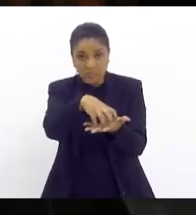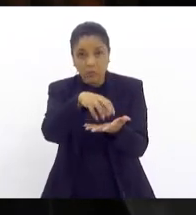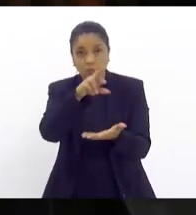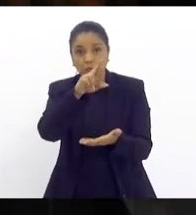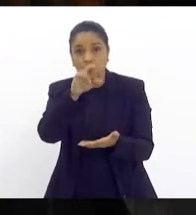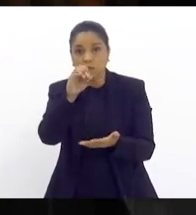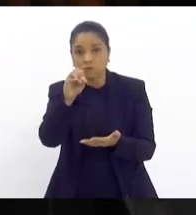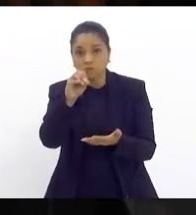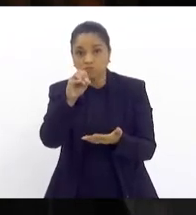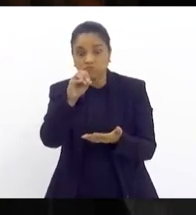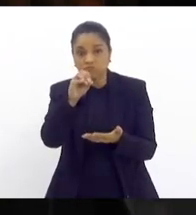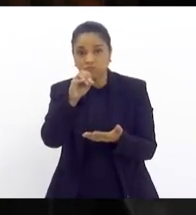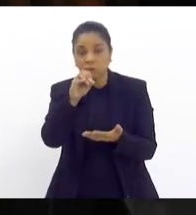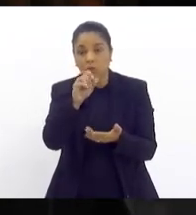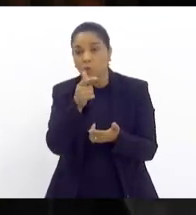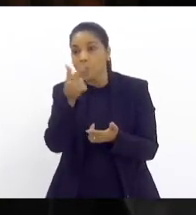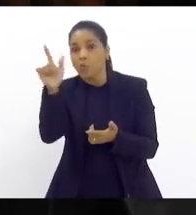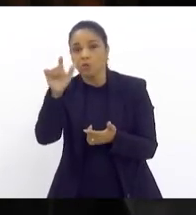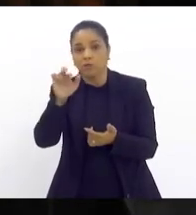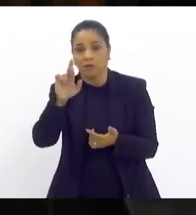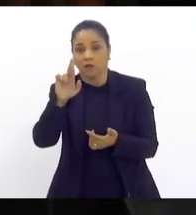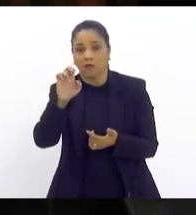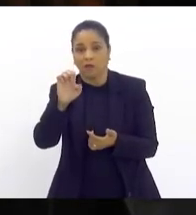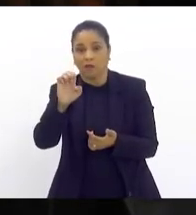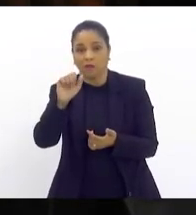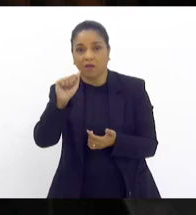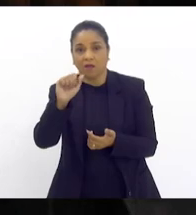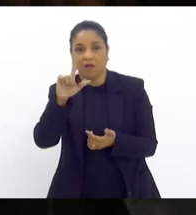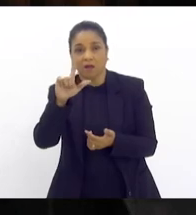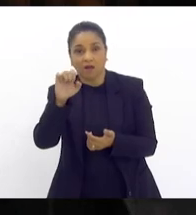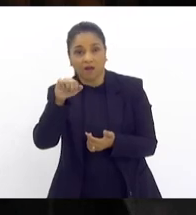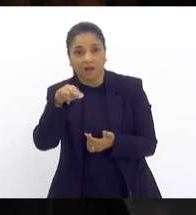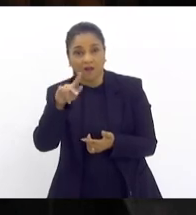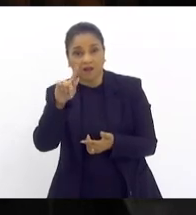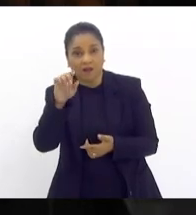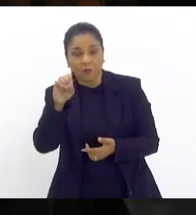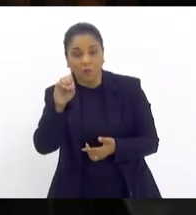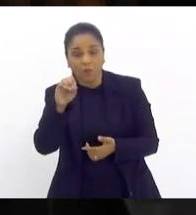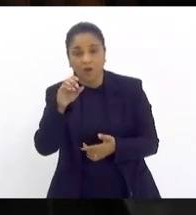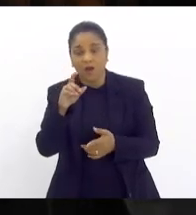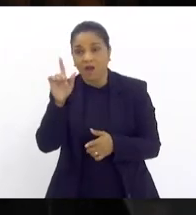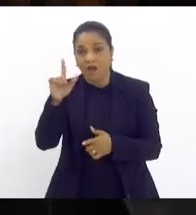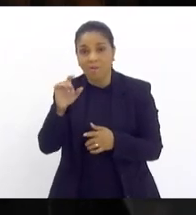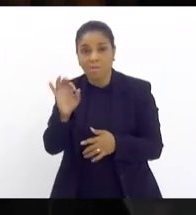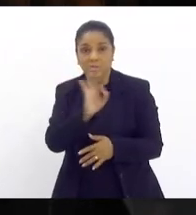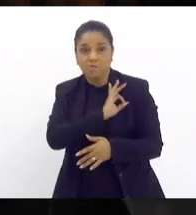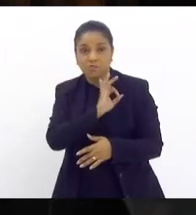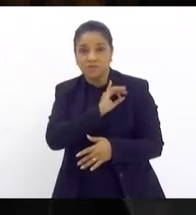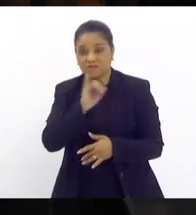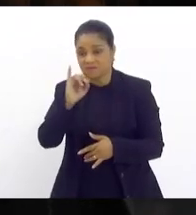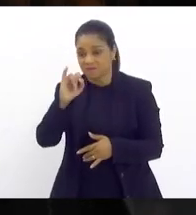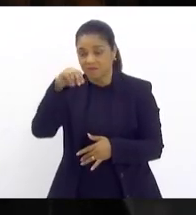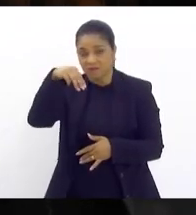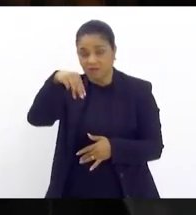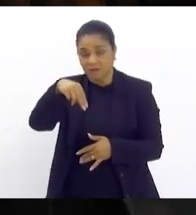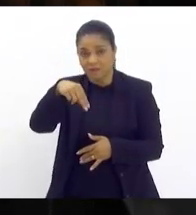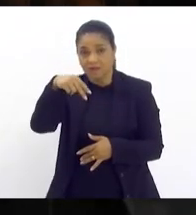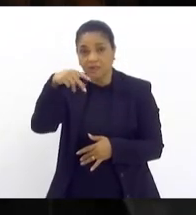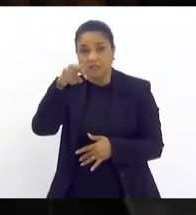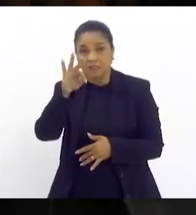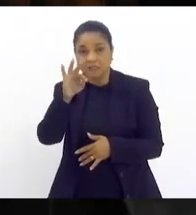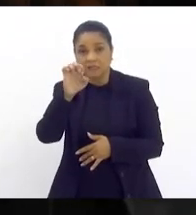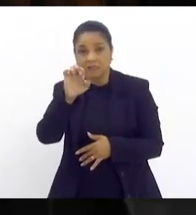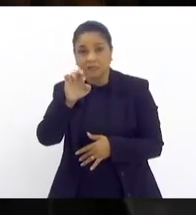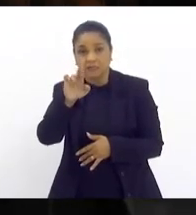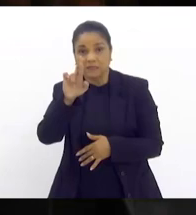e outra e Realengo a Interpol está envolvida porque